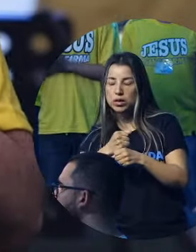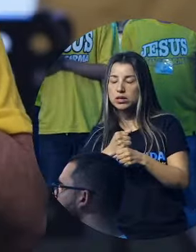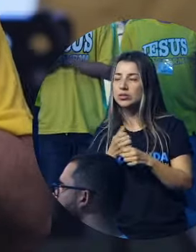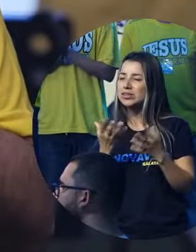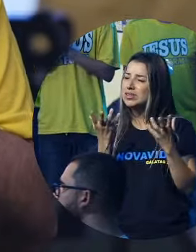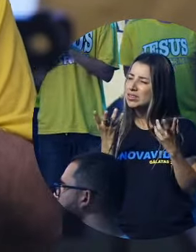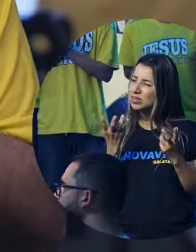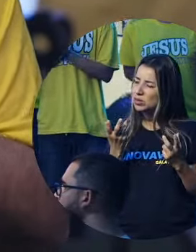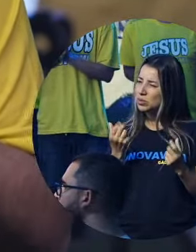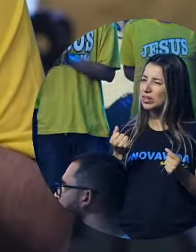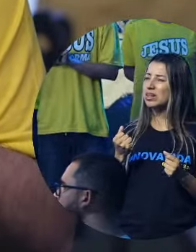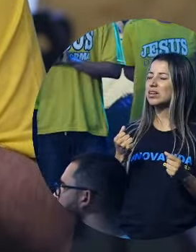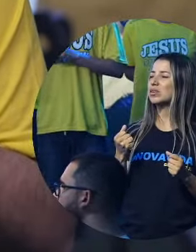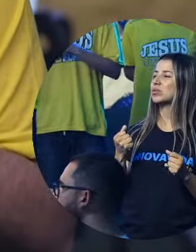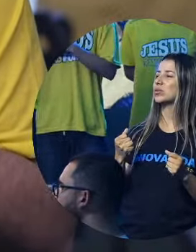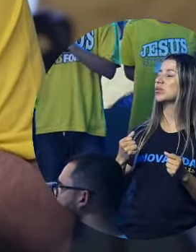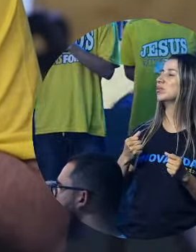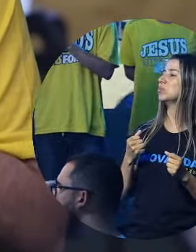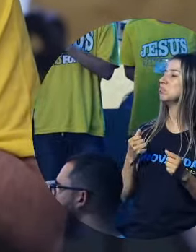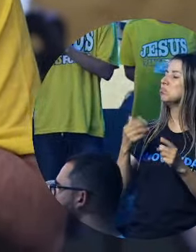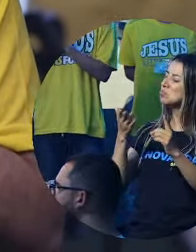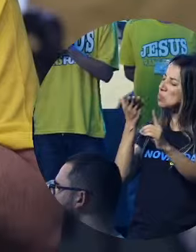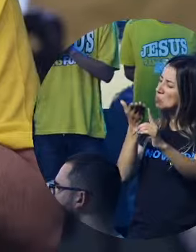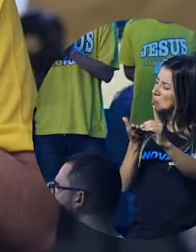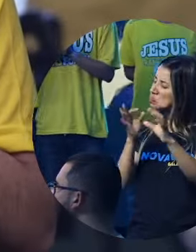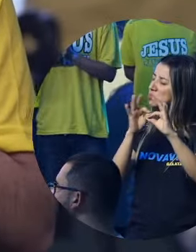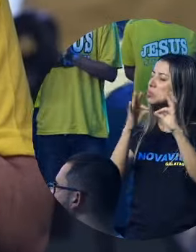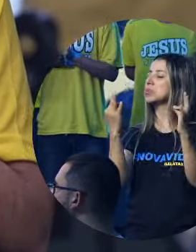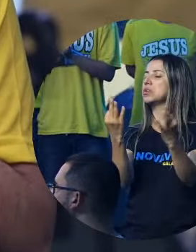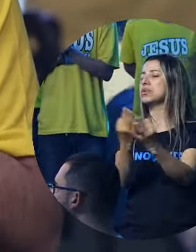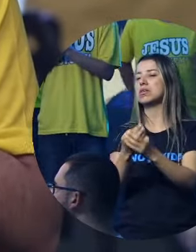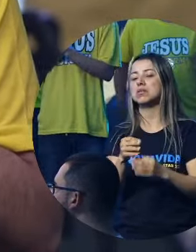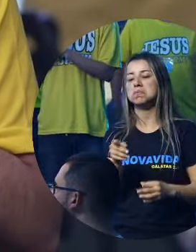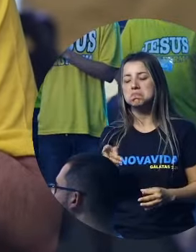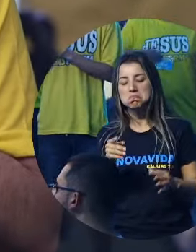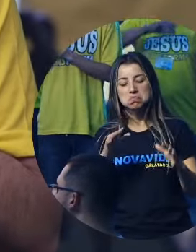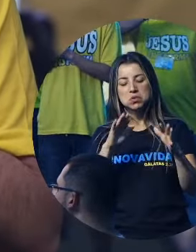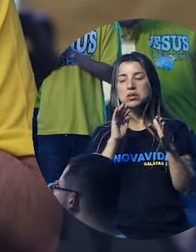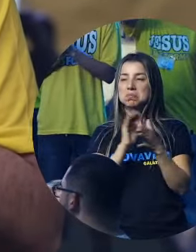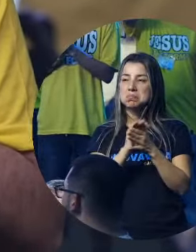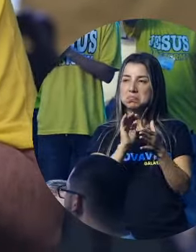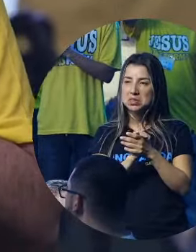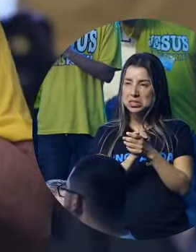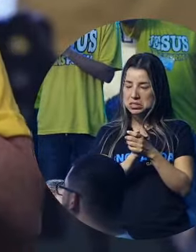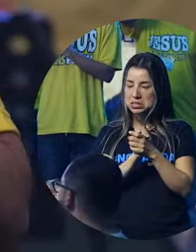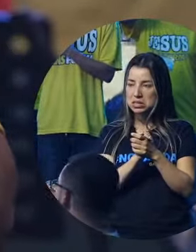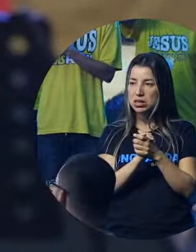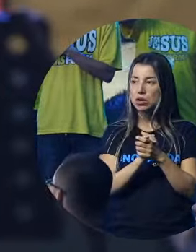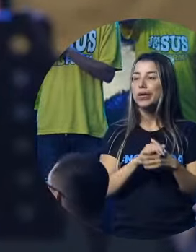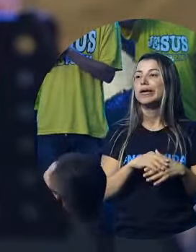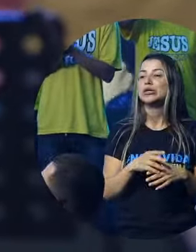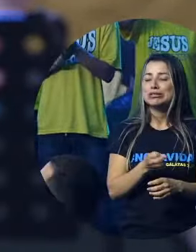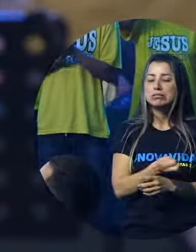casal, quero honrar essa família. E hoje nós temos vários missionários trabalhando com eles.